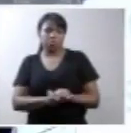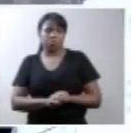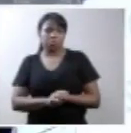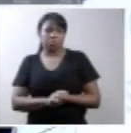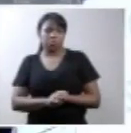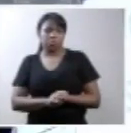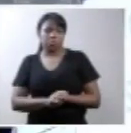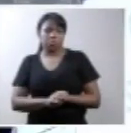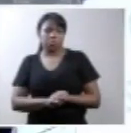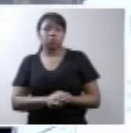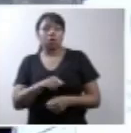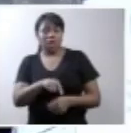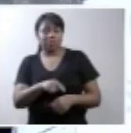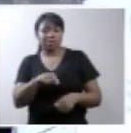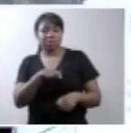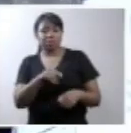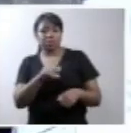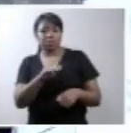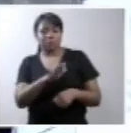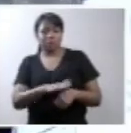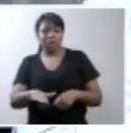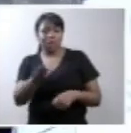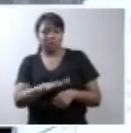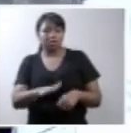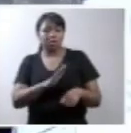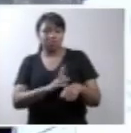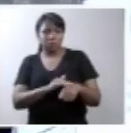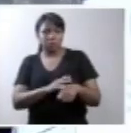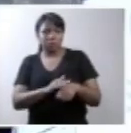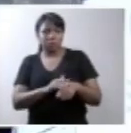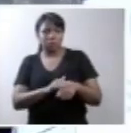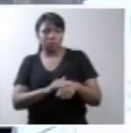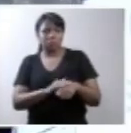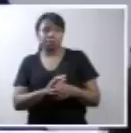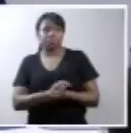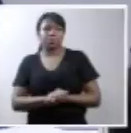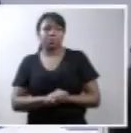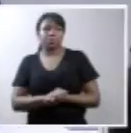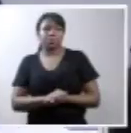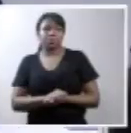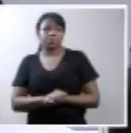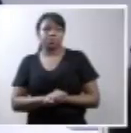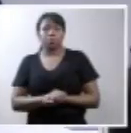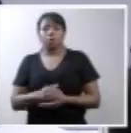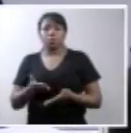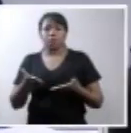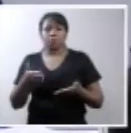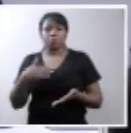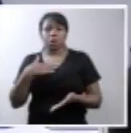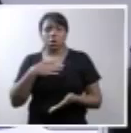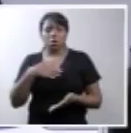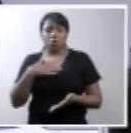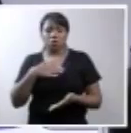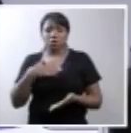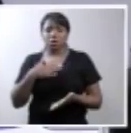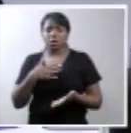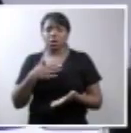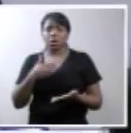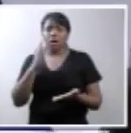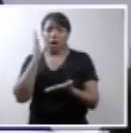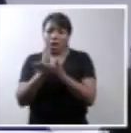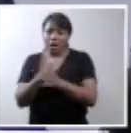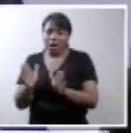motivo para a a o diagnóstico de doença fetal intraútero é feito largamento pela obstetriz Sem dúvida eu peço a